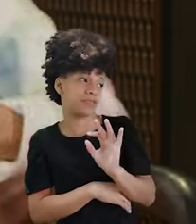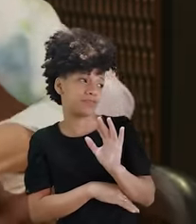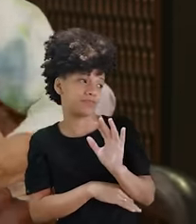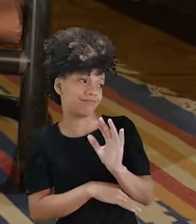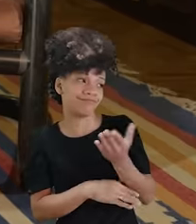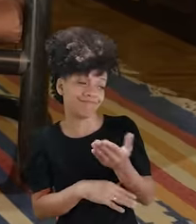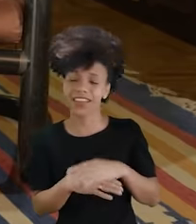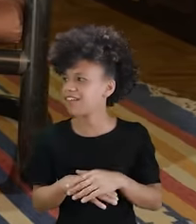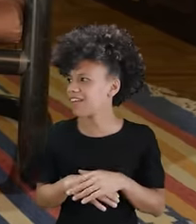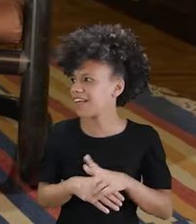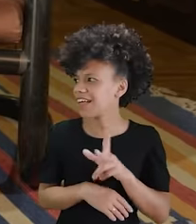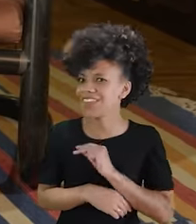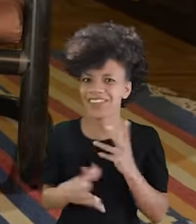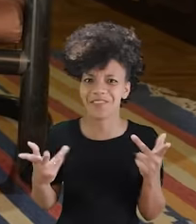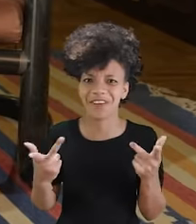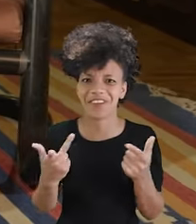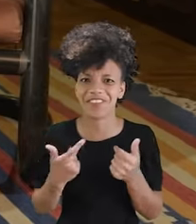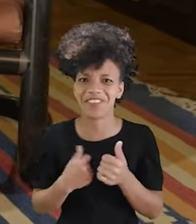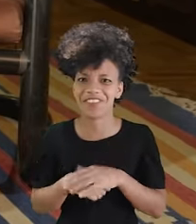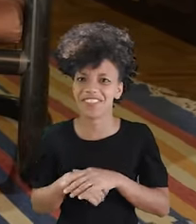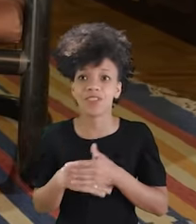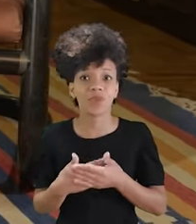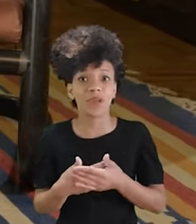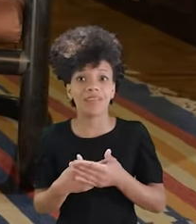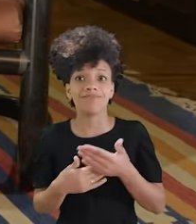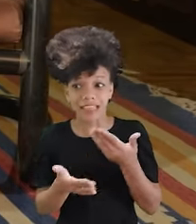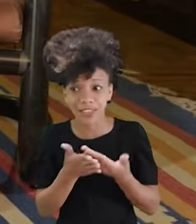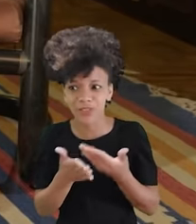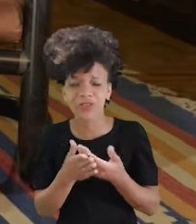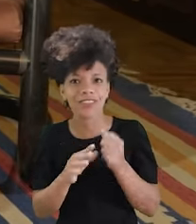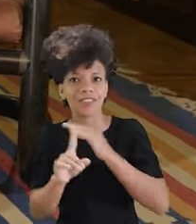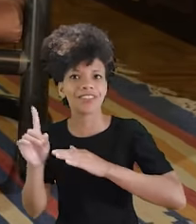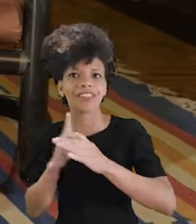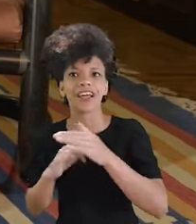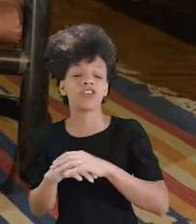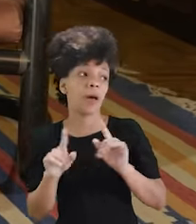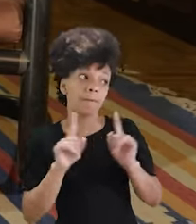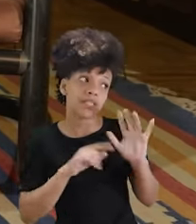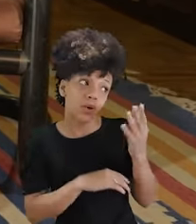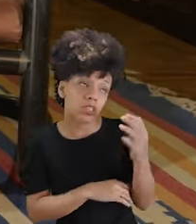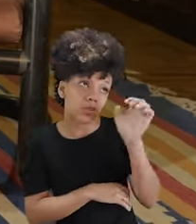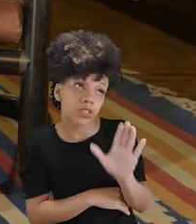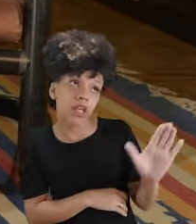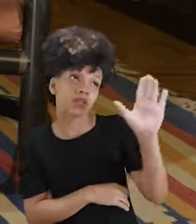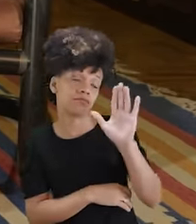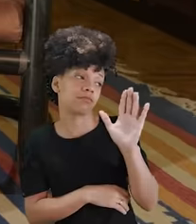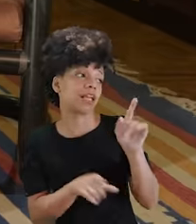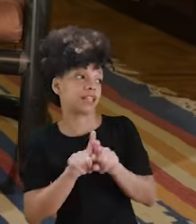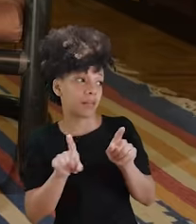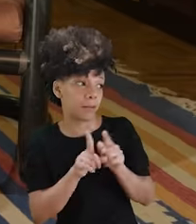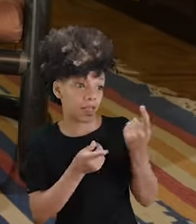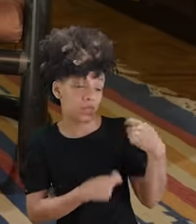de um total maravilhoso Alessandro Mas isso também aconteceu na Europa com portugueses espanhóis